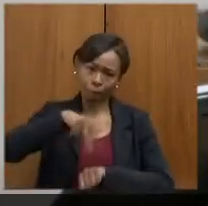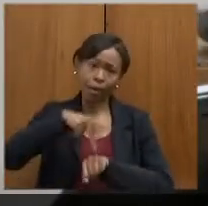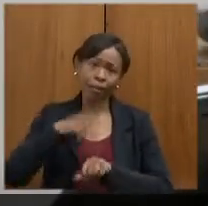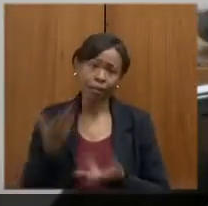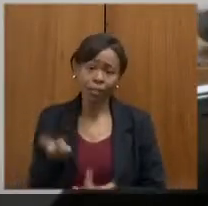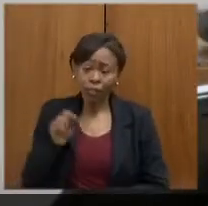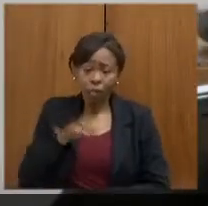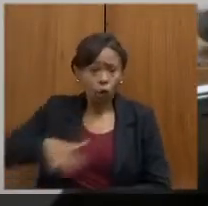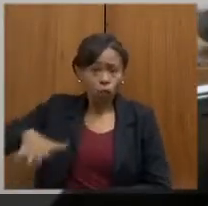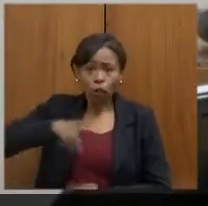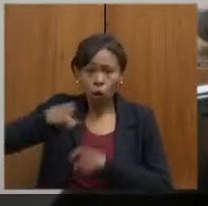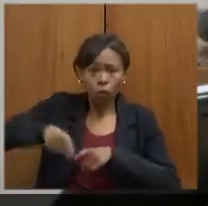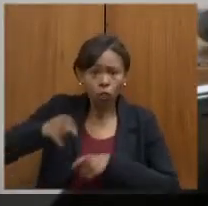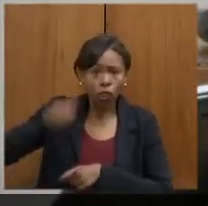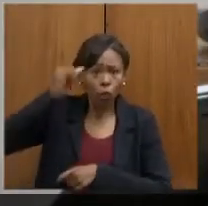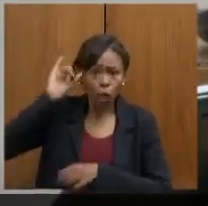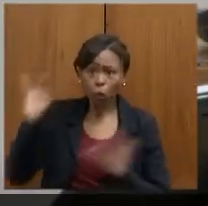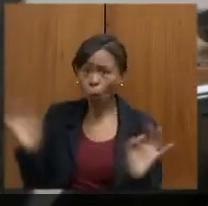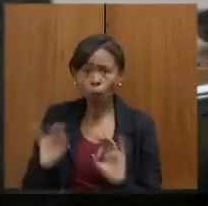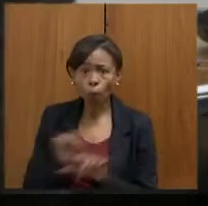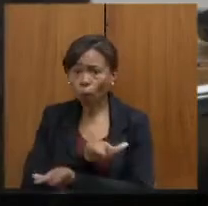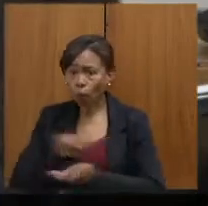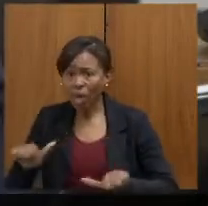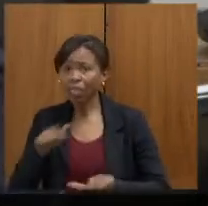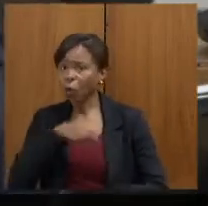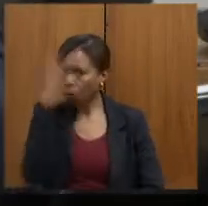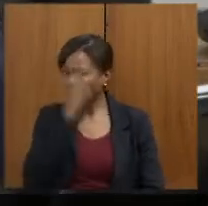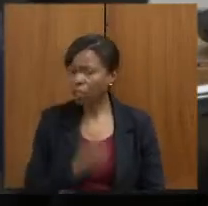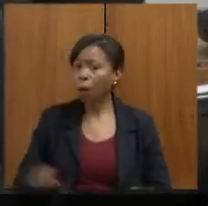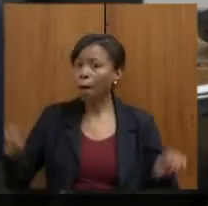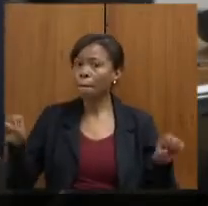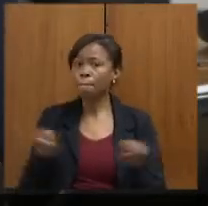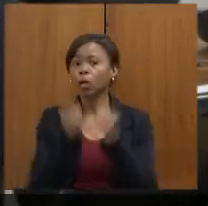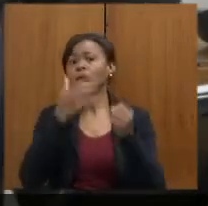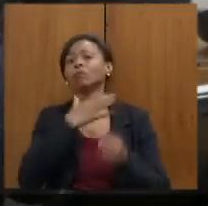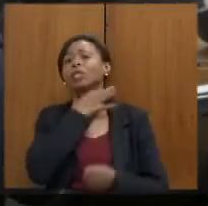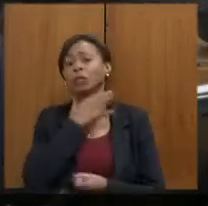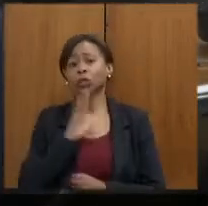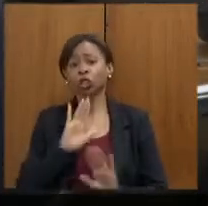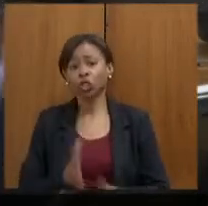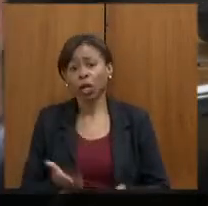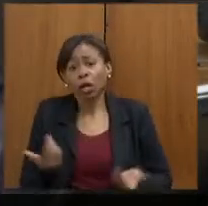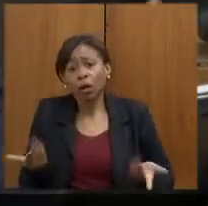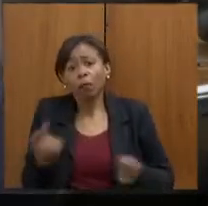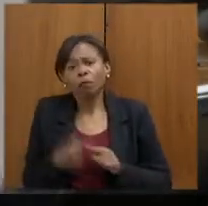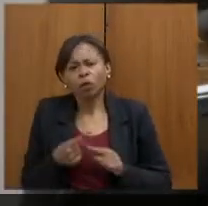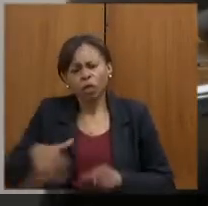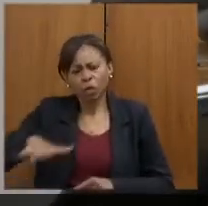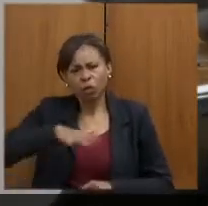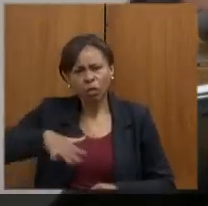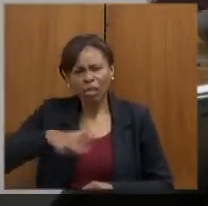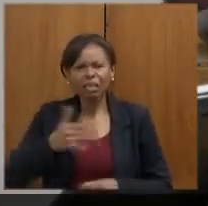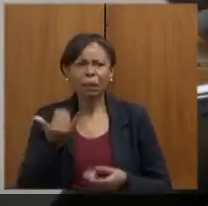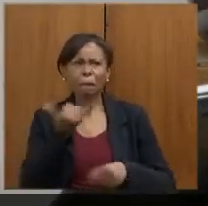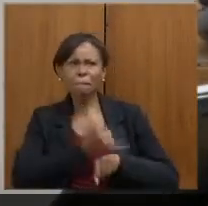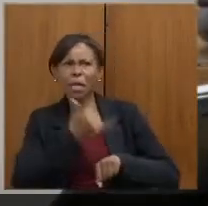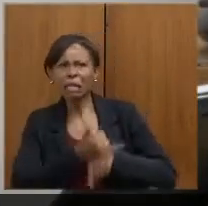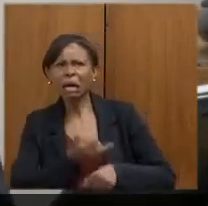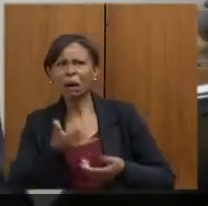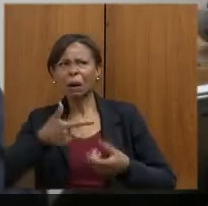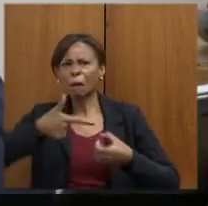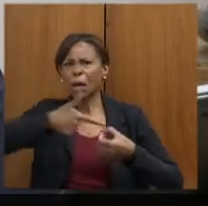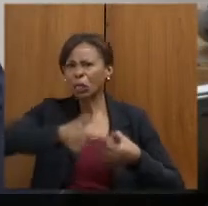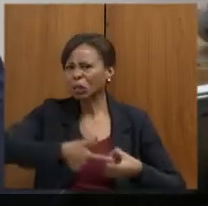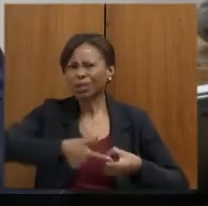setor pecuário Brasil já tinha quebrada muito tempo porque a questão de petróleo e mineração já foram